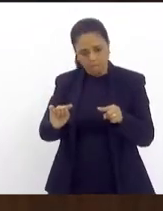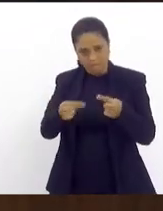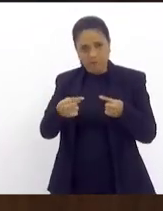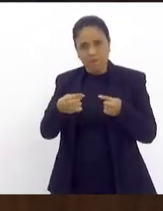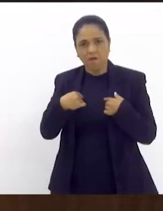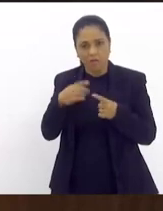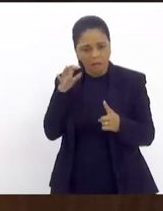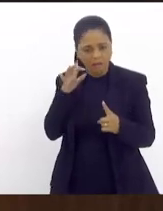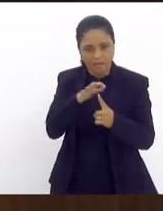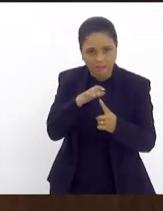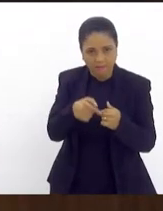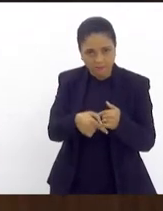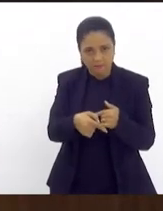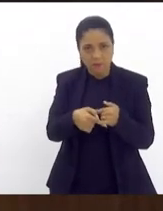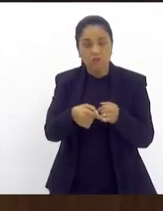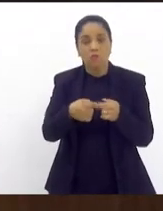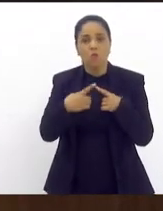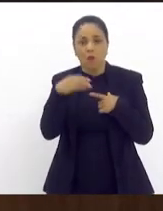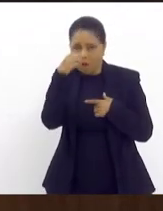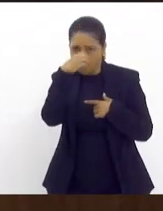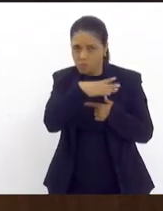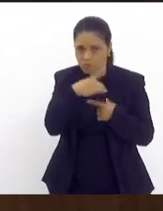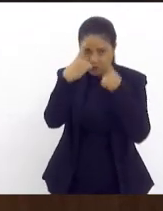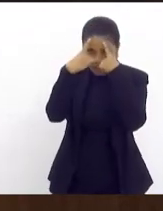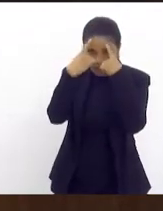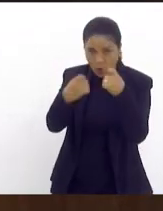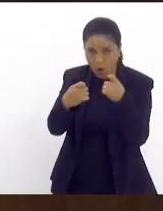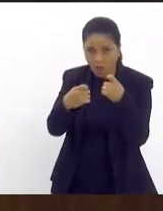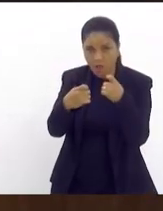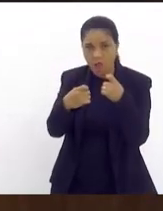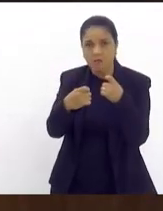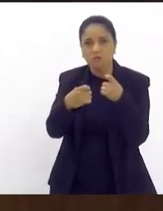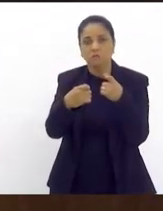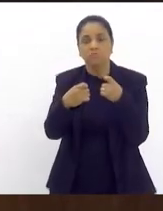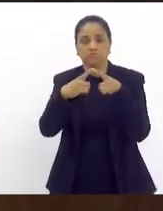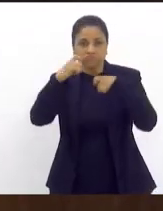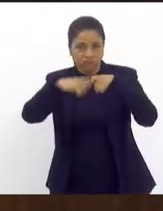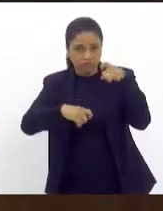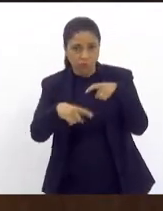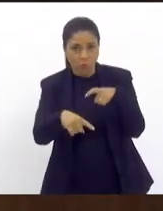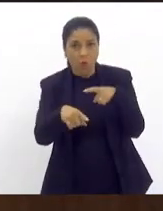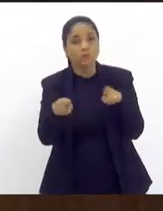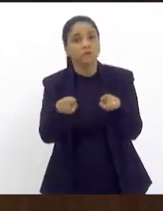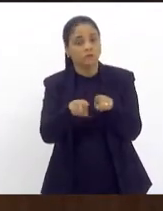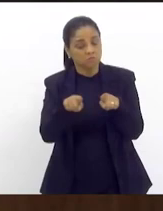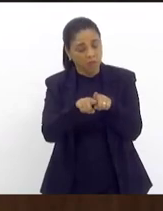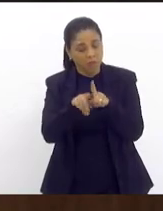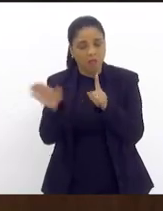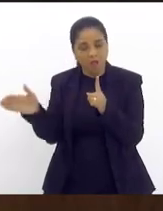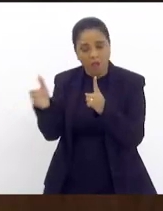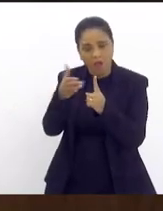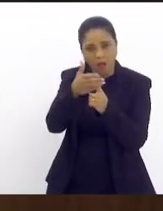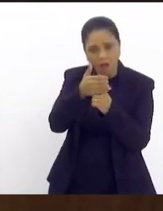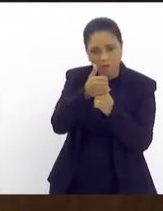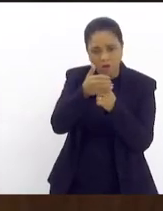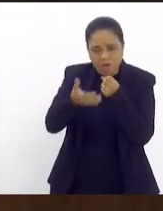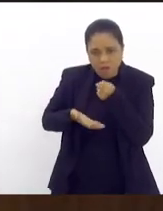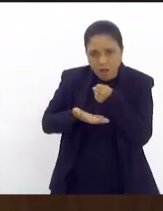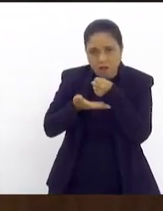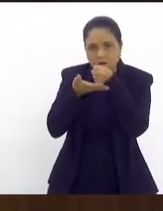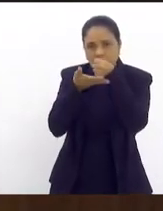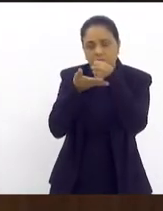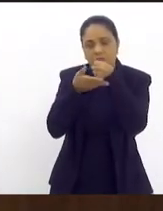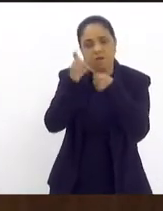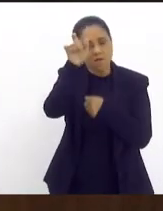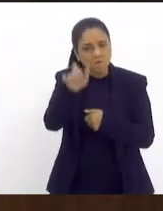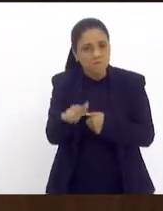abuso e a violência de caráter sexual quanto receber acolher e apoiar as